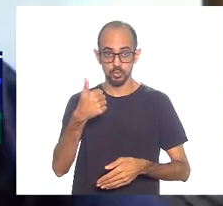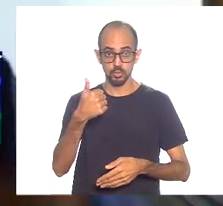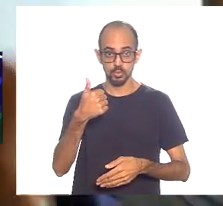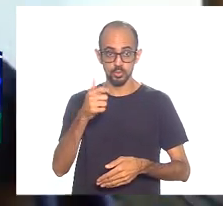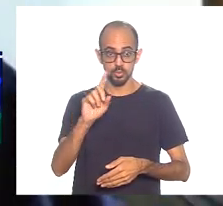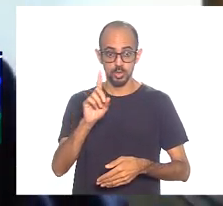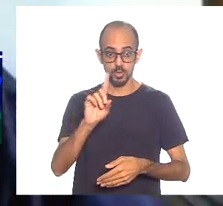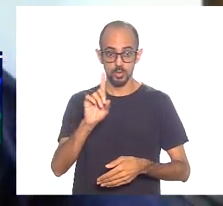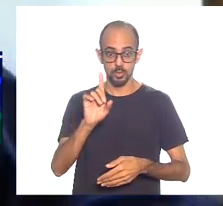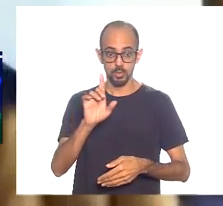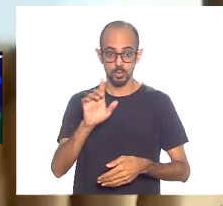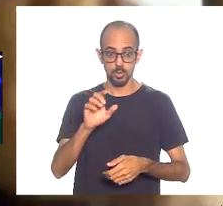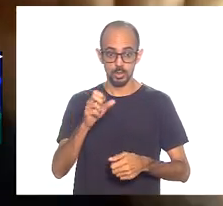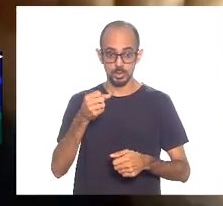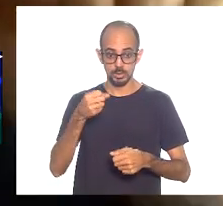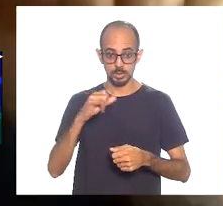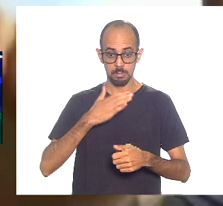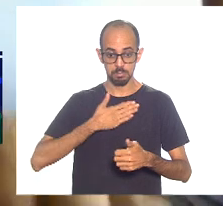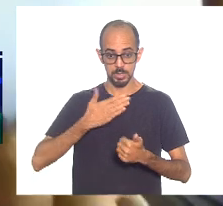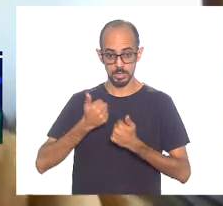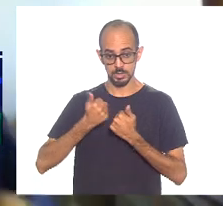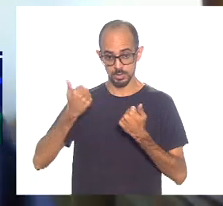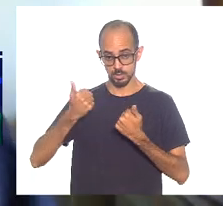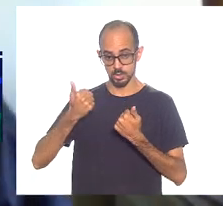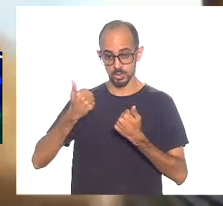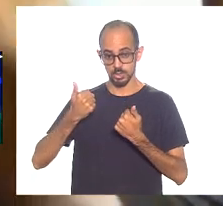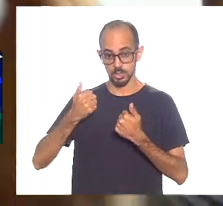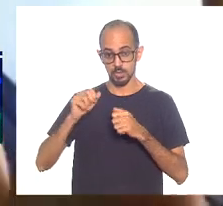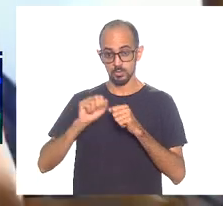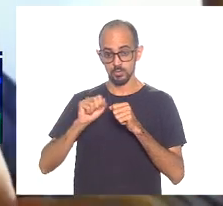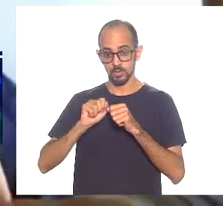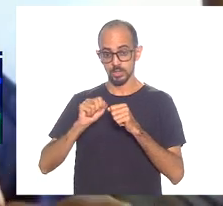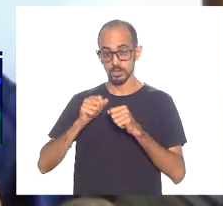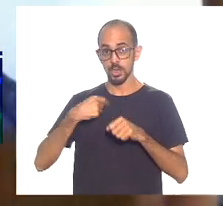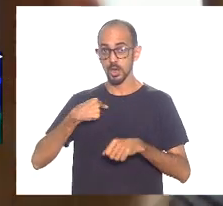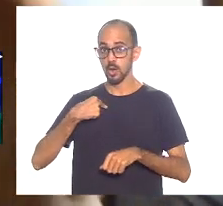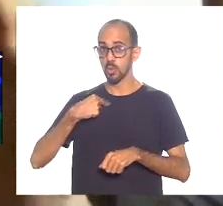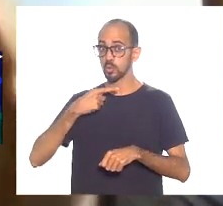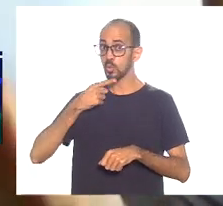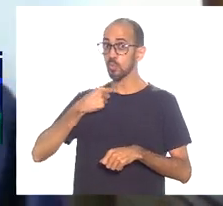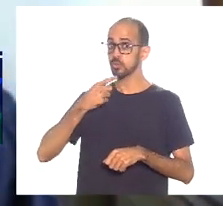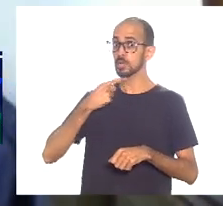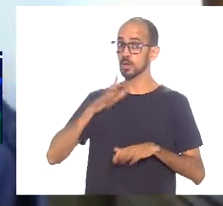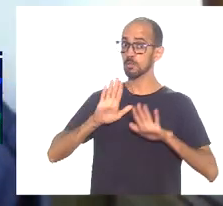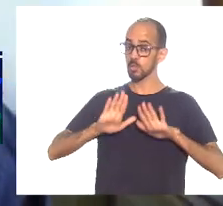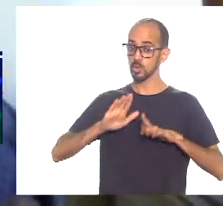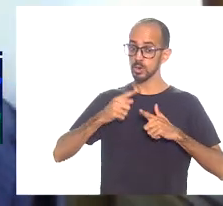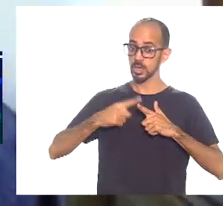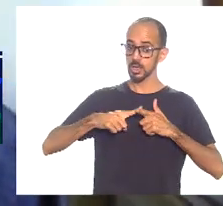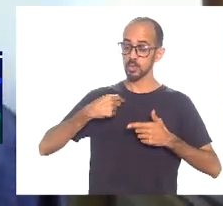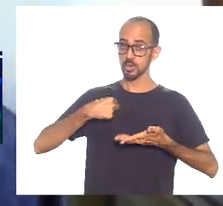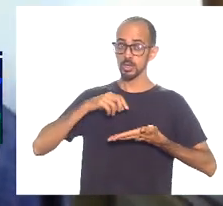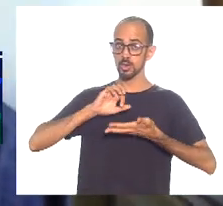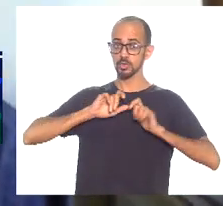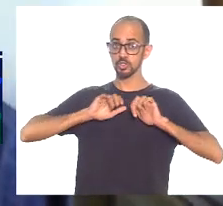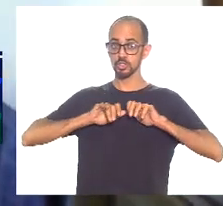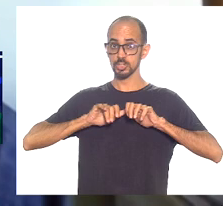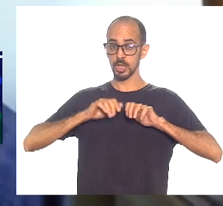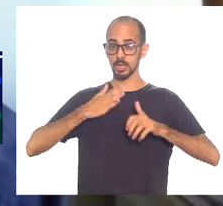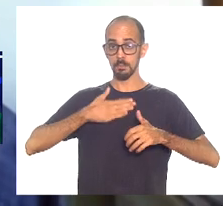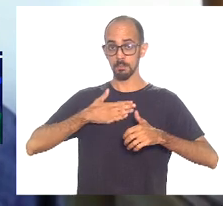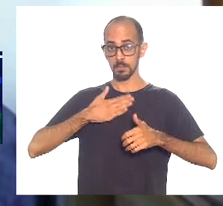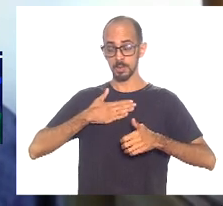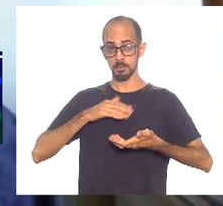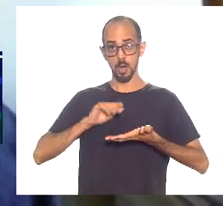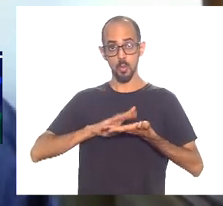Não é bem assim olha só me acesso aí é uma sorriso é devolvido porque o que eu escrevi tá aqui na minha frente